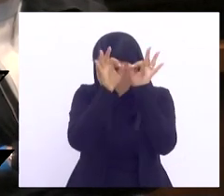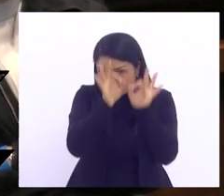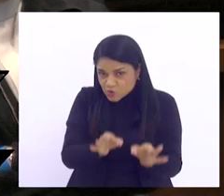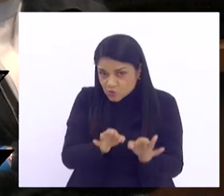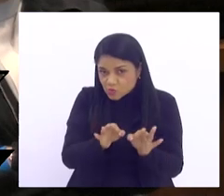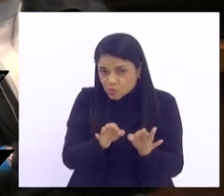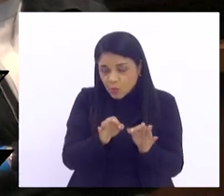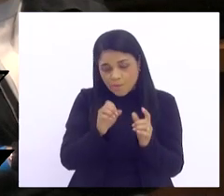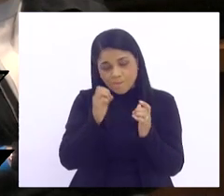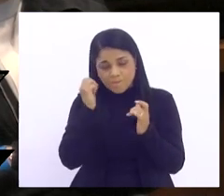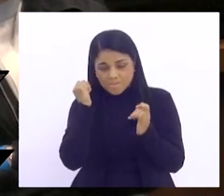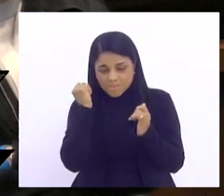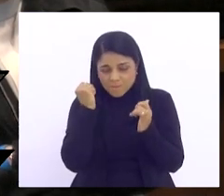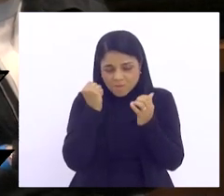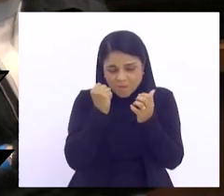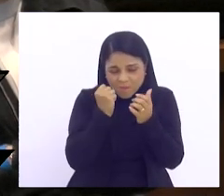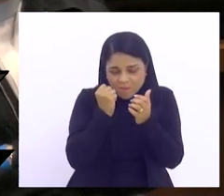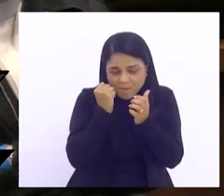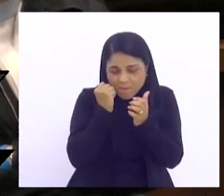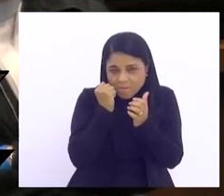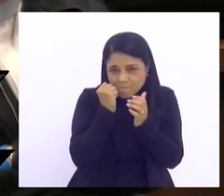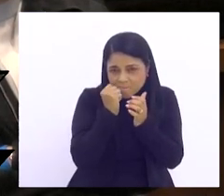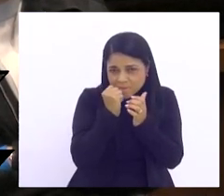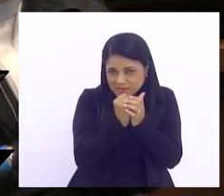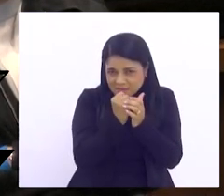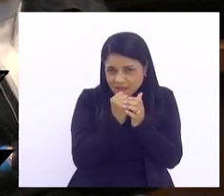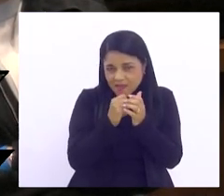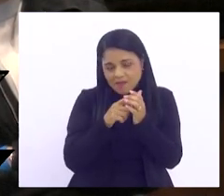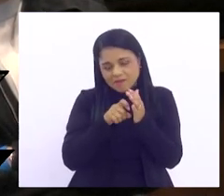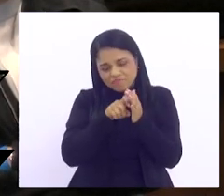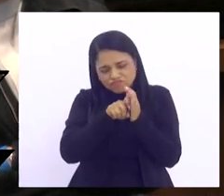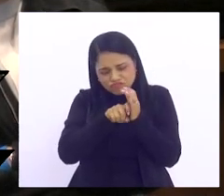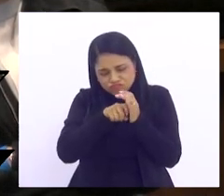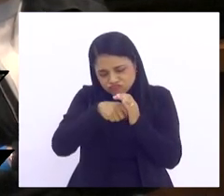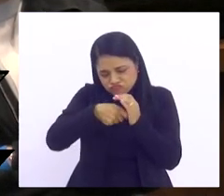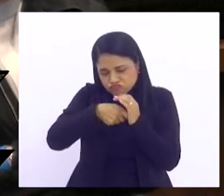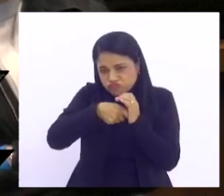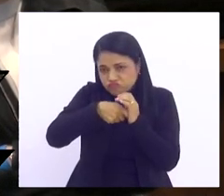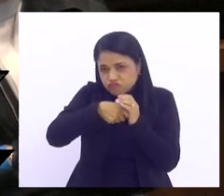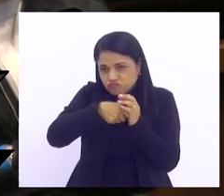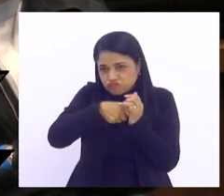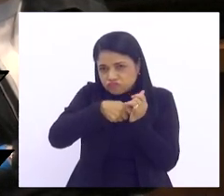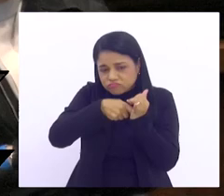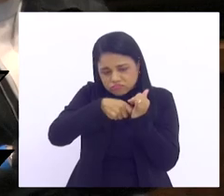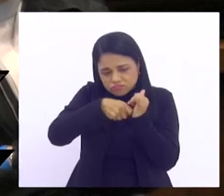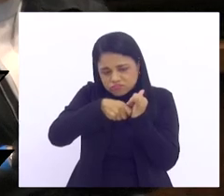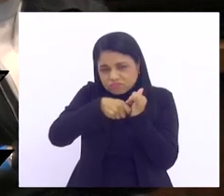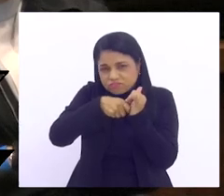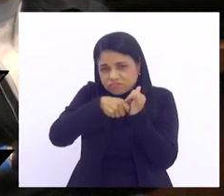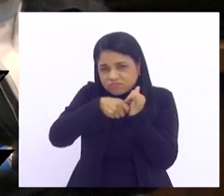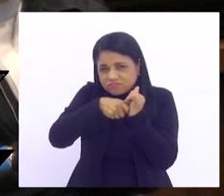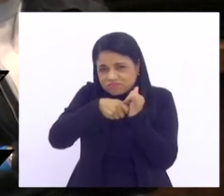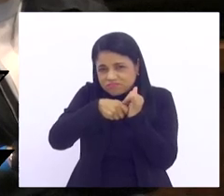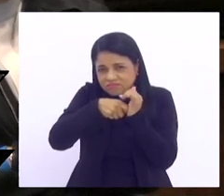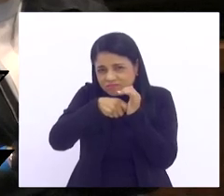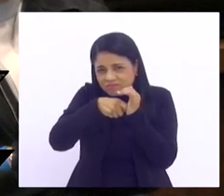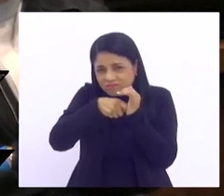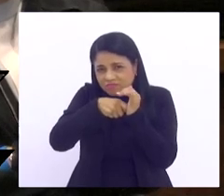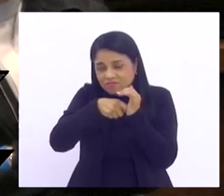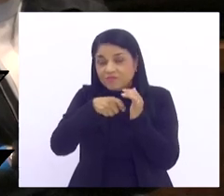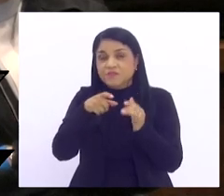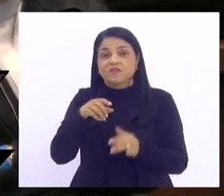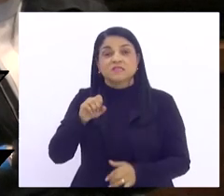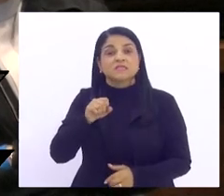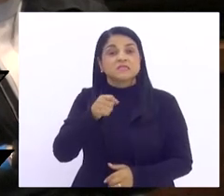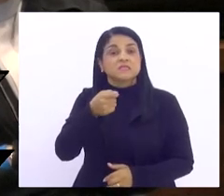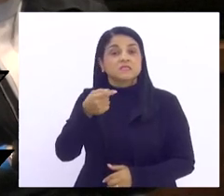inocente? É justo matar uma pessoa humana? O que é justiça? Segundo São Tomás de Aquino,